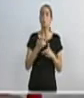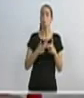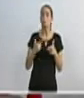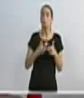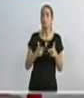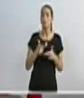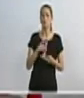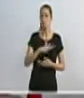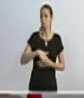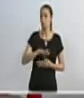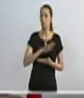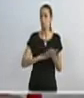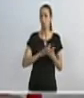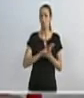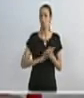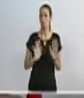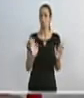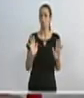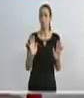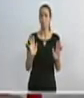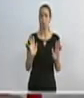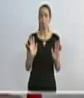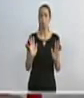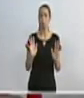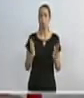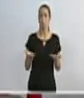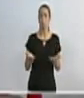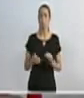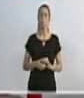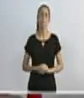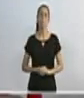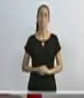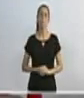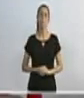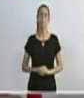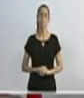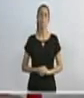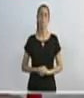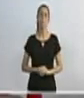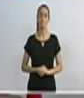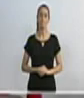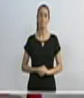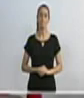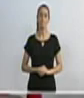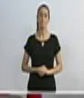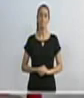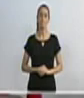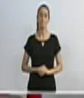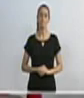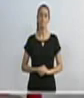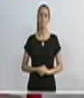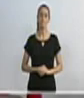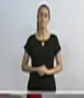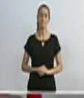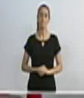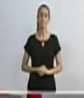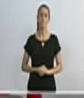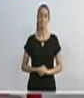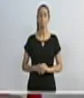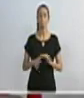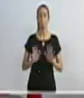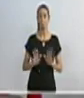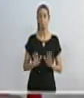nunca houve. O que passará, e eu posso, assim, não vou